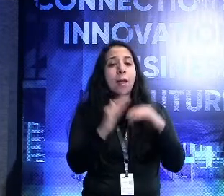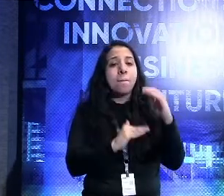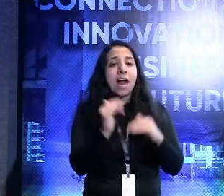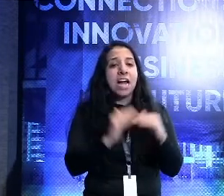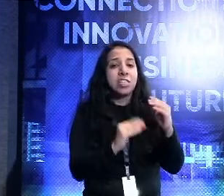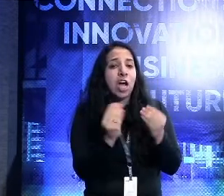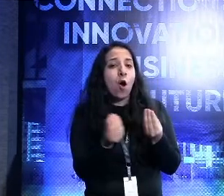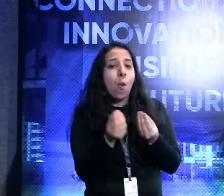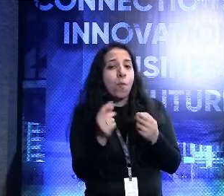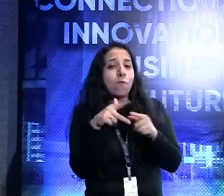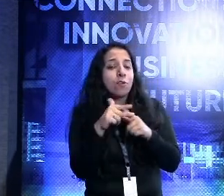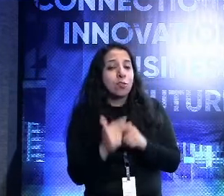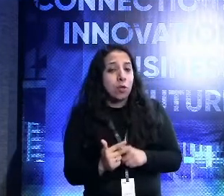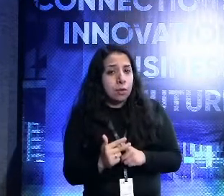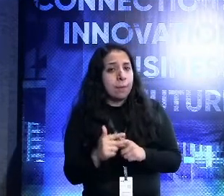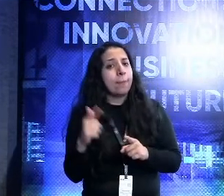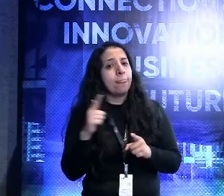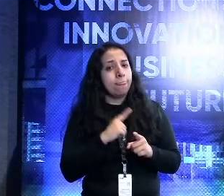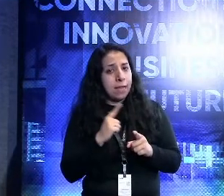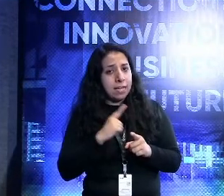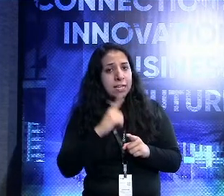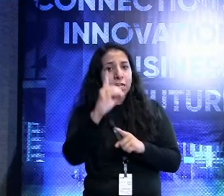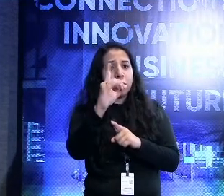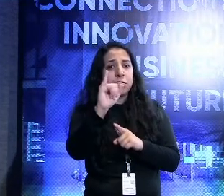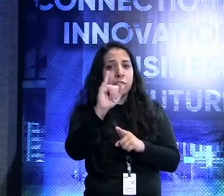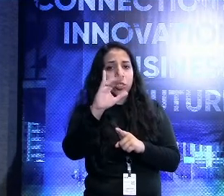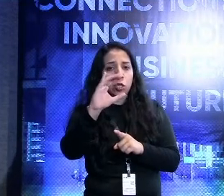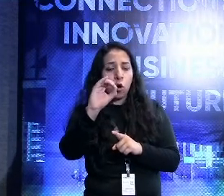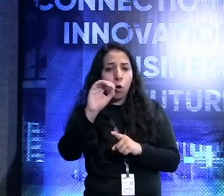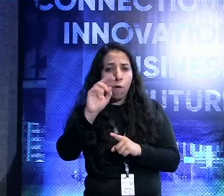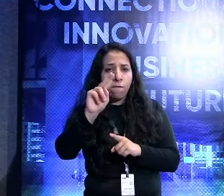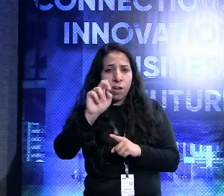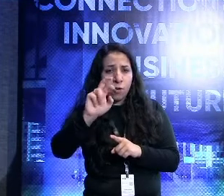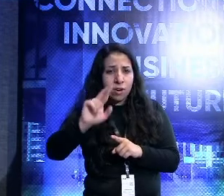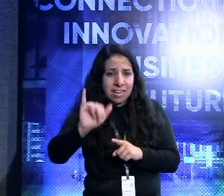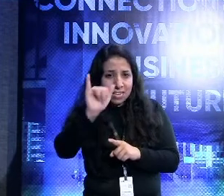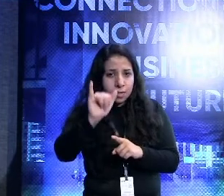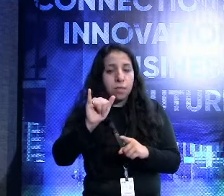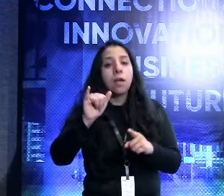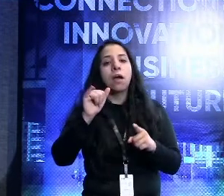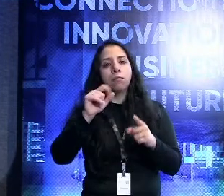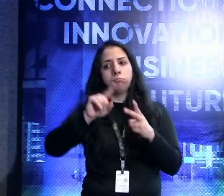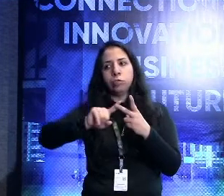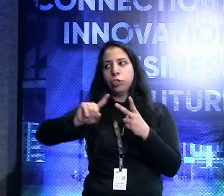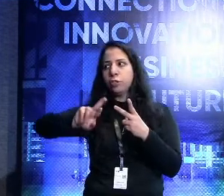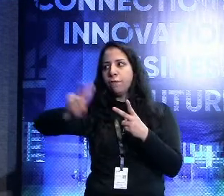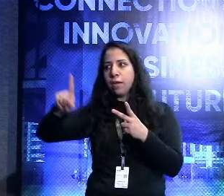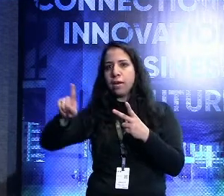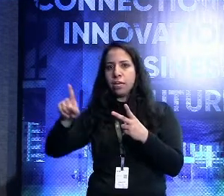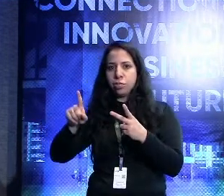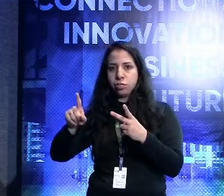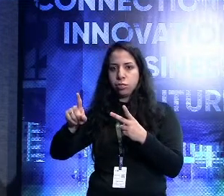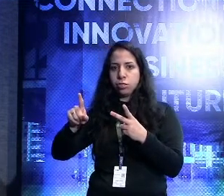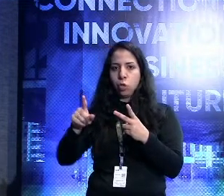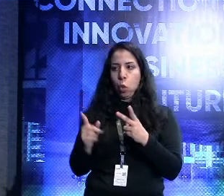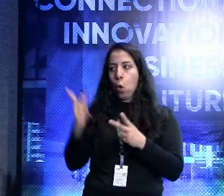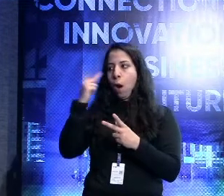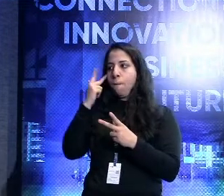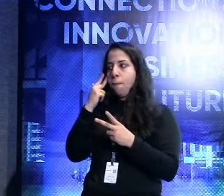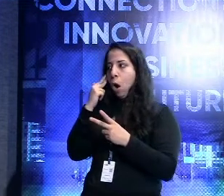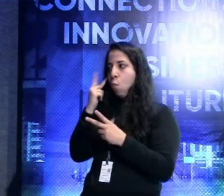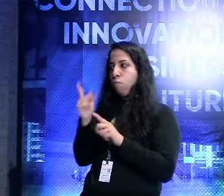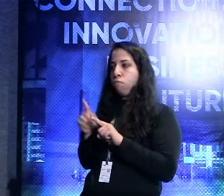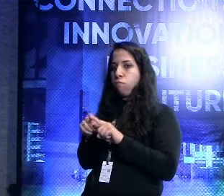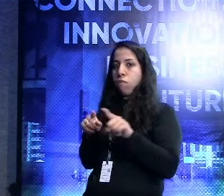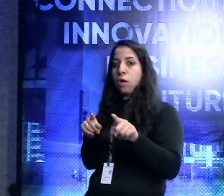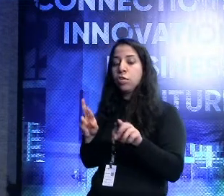A gente tem a etapa de discover, uma coisa que também diferencia da sprint normal, porque a gente já chega no início do day